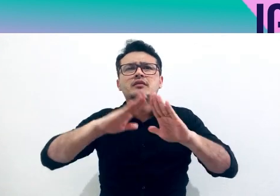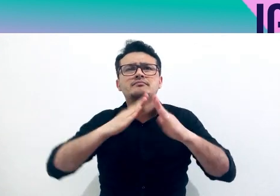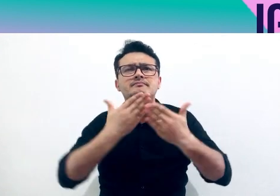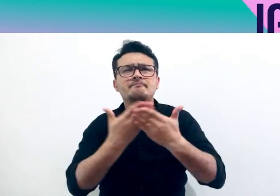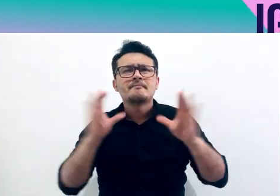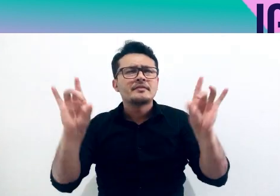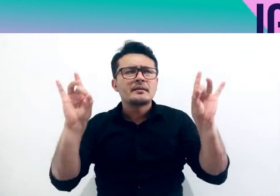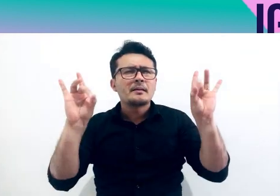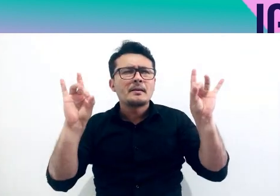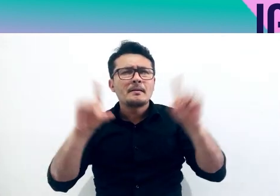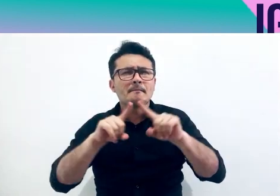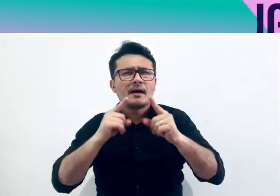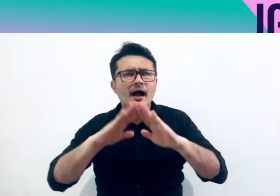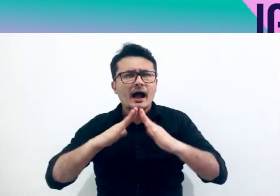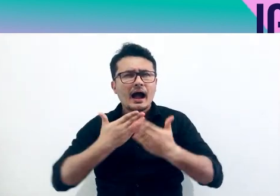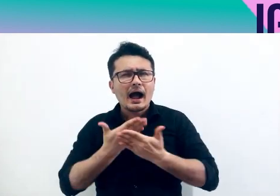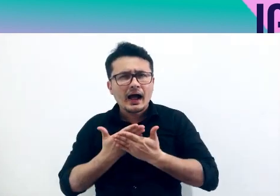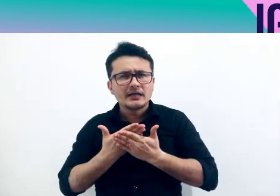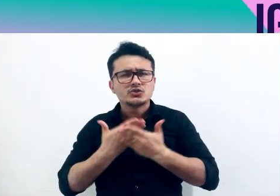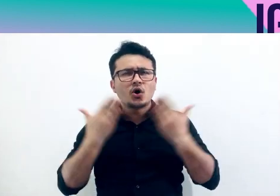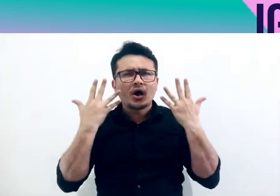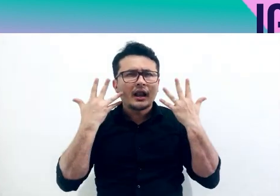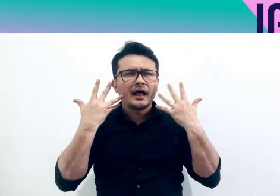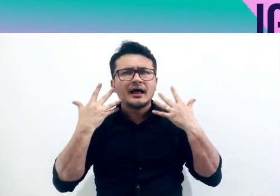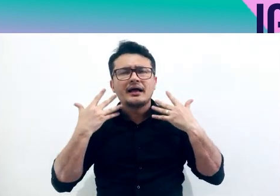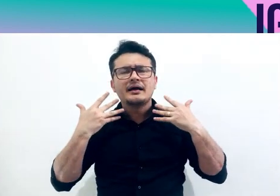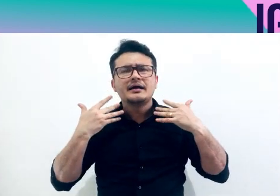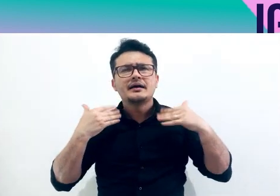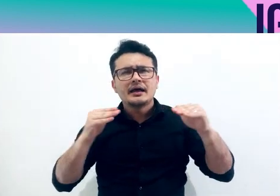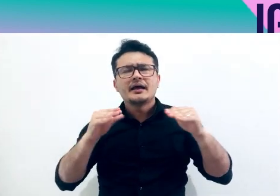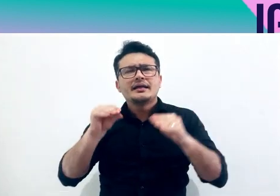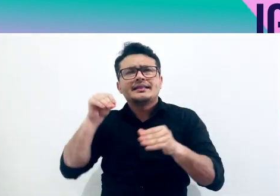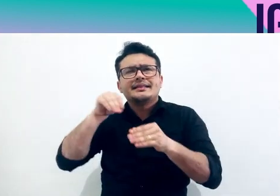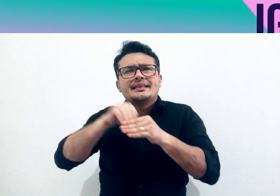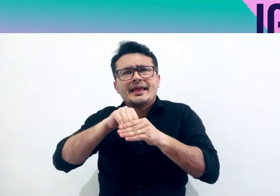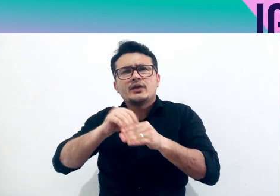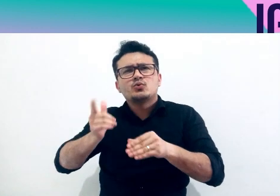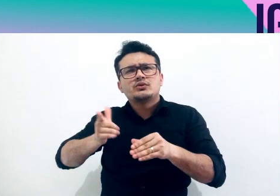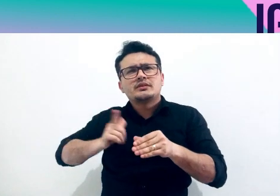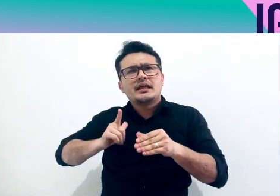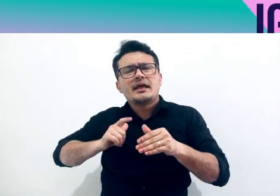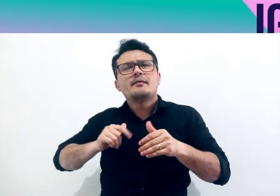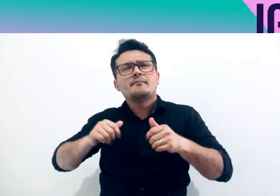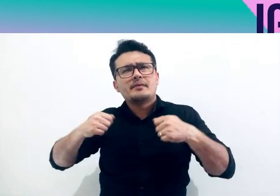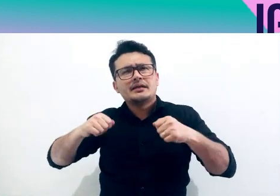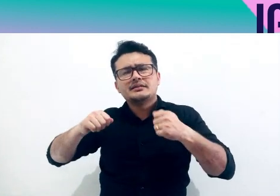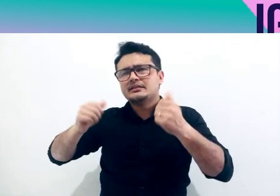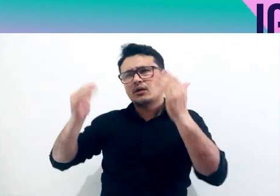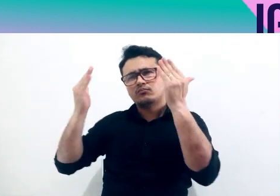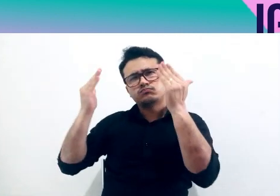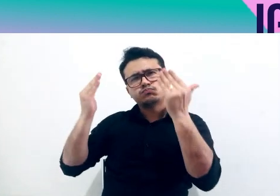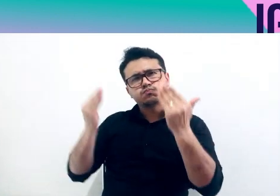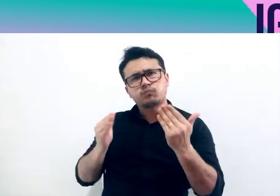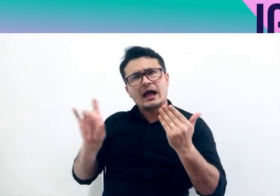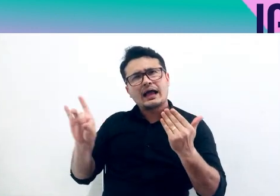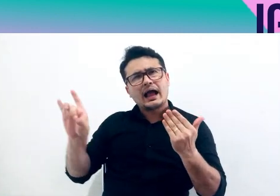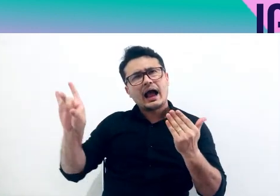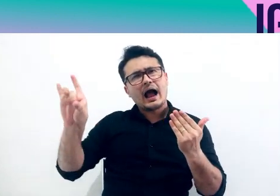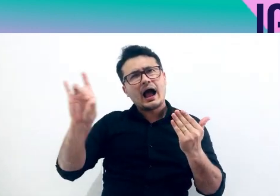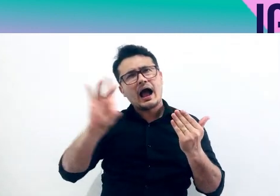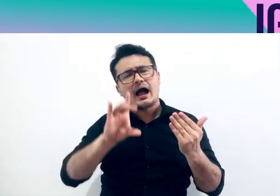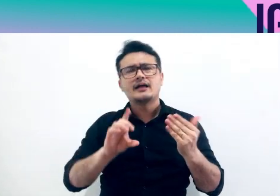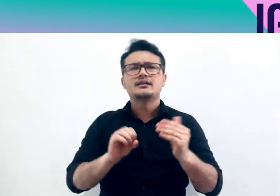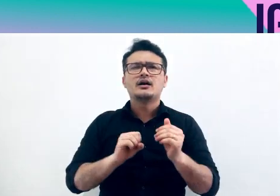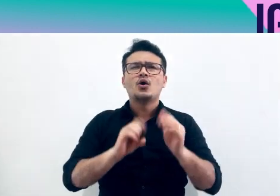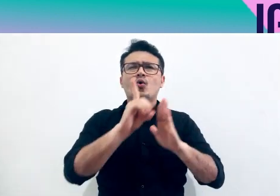especiais. Porém, para a escola regular ser alijada do processo formativo, é necessário a análise de cada caso.